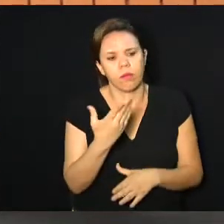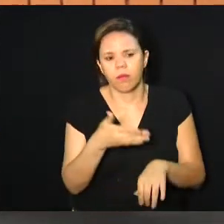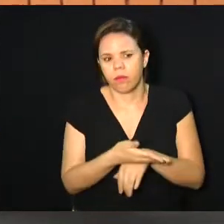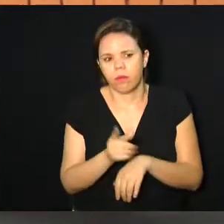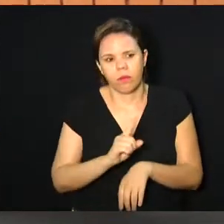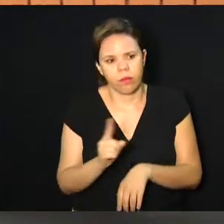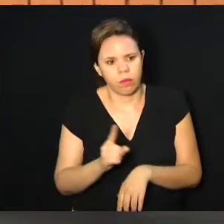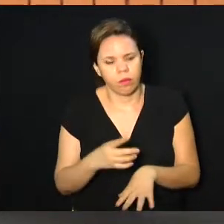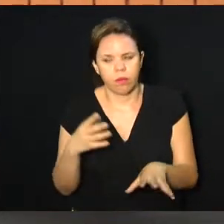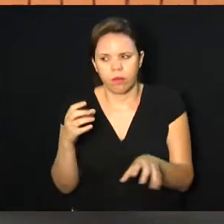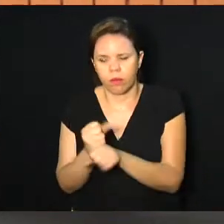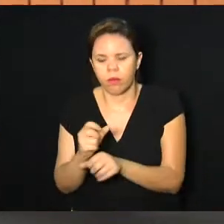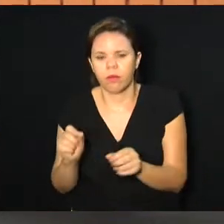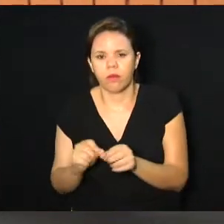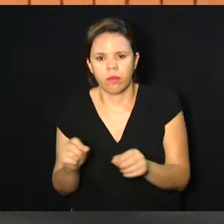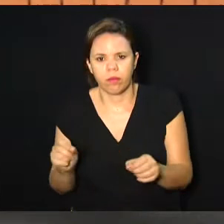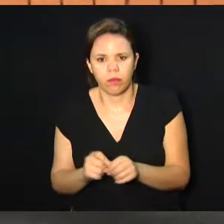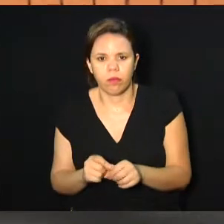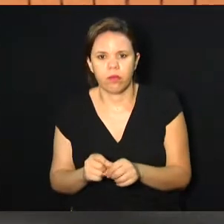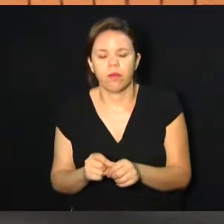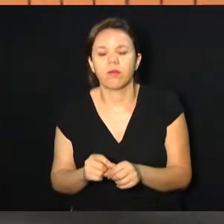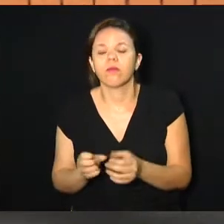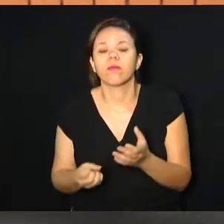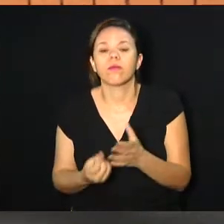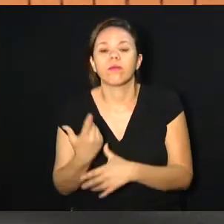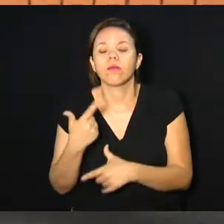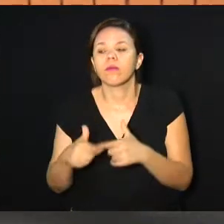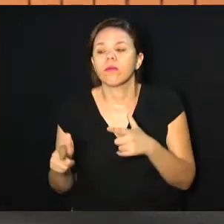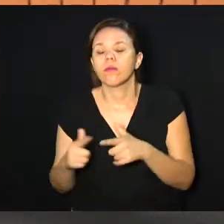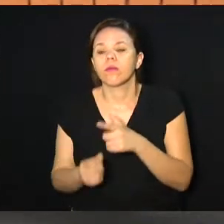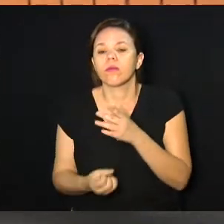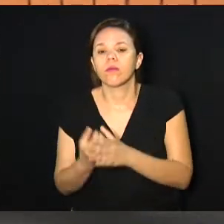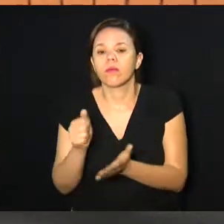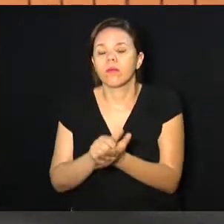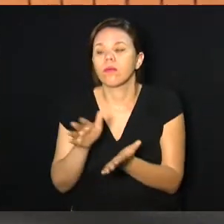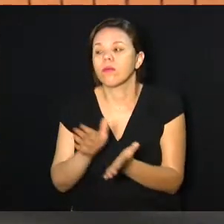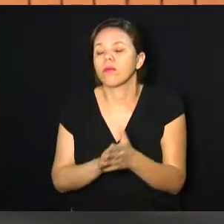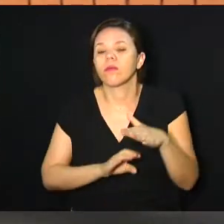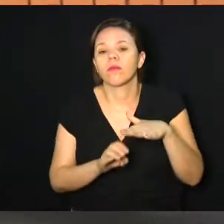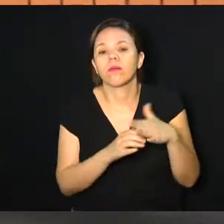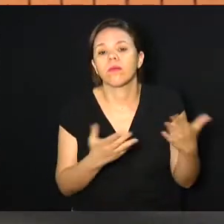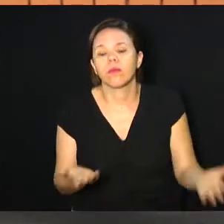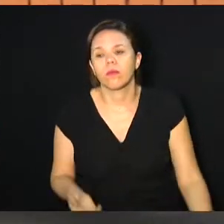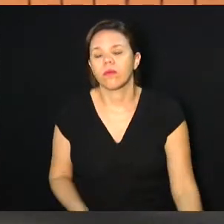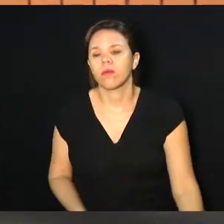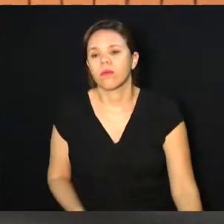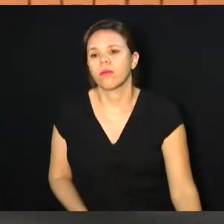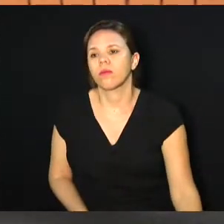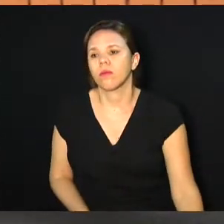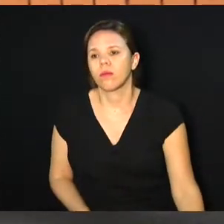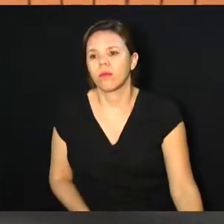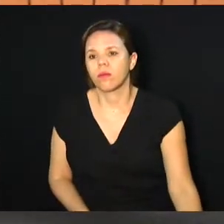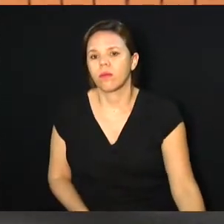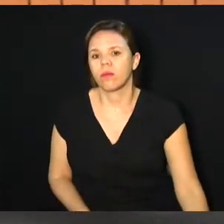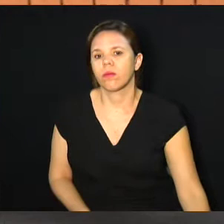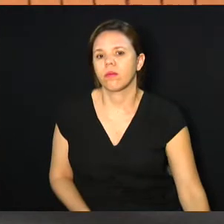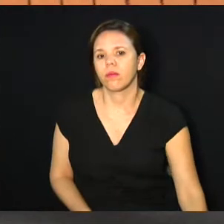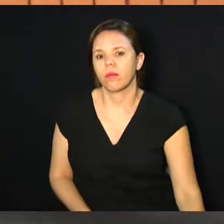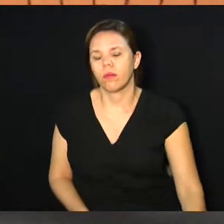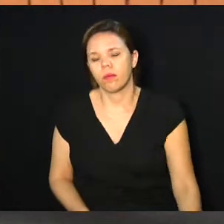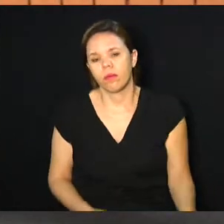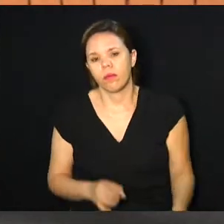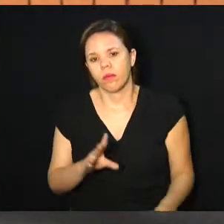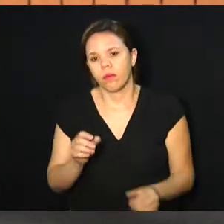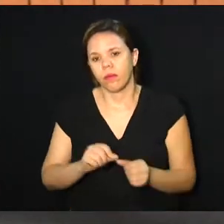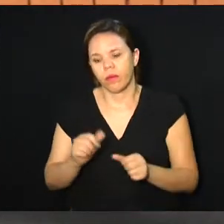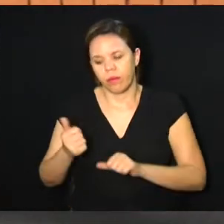no cálculo das penalidades para as empresas. Então, no fim, a avaliação é feita de 6 em